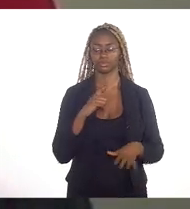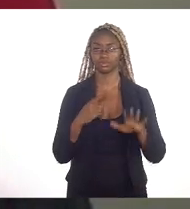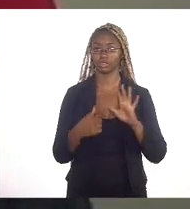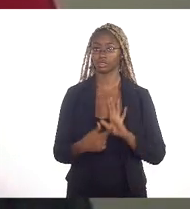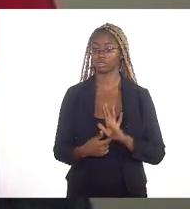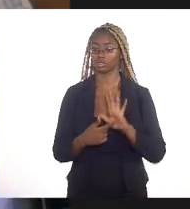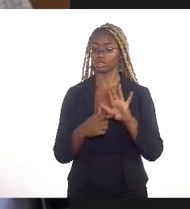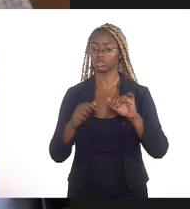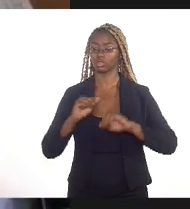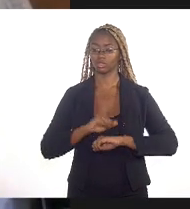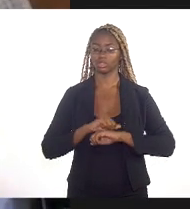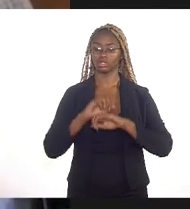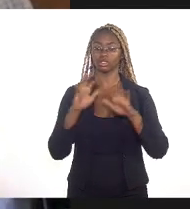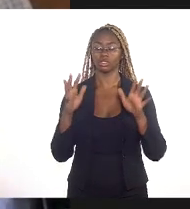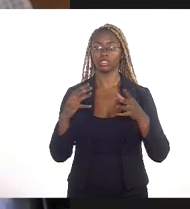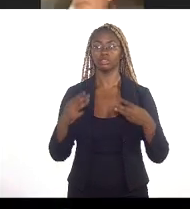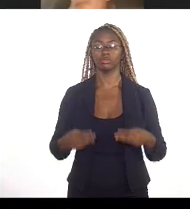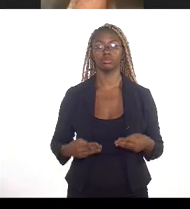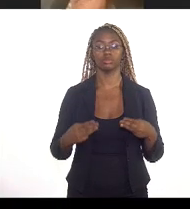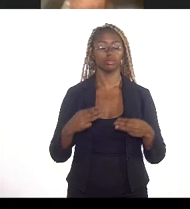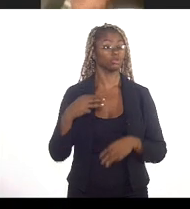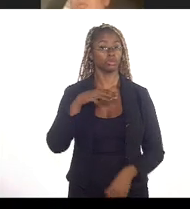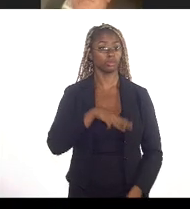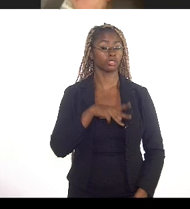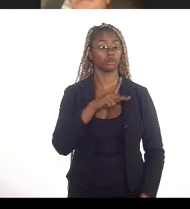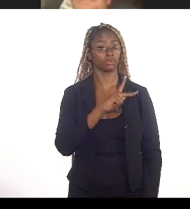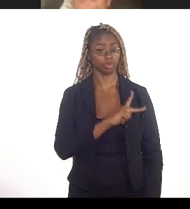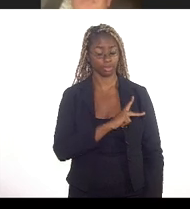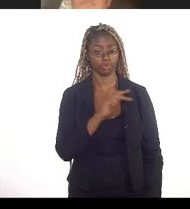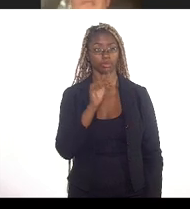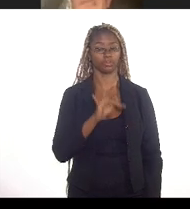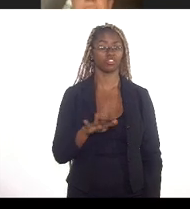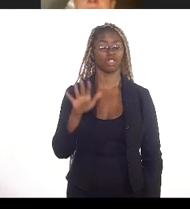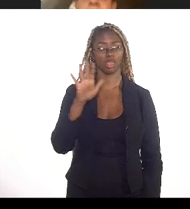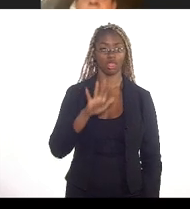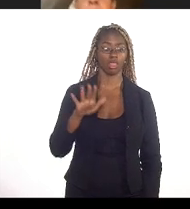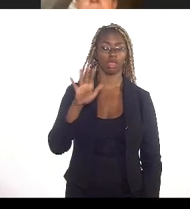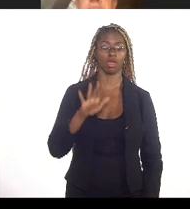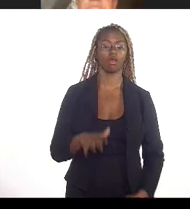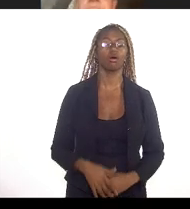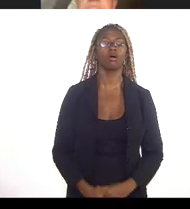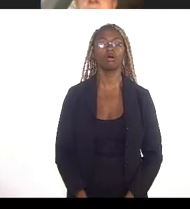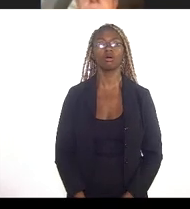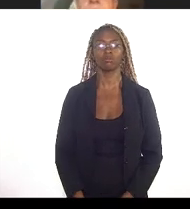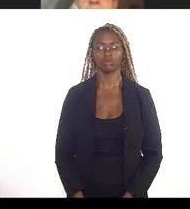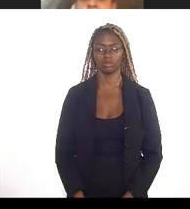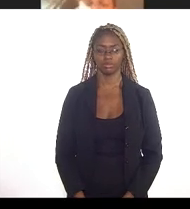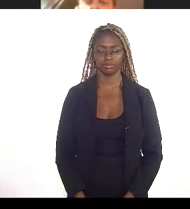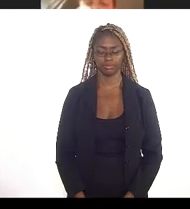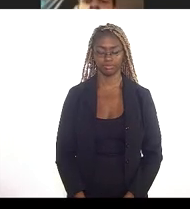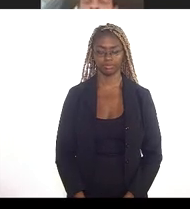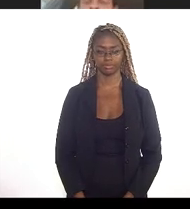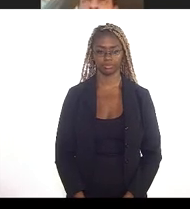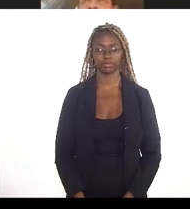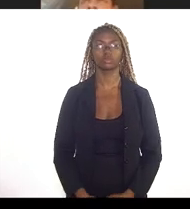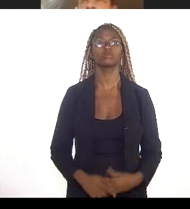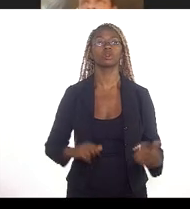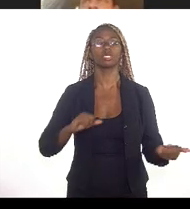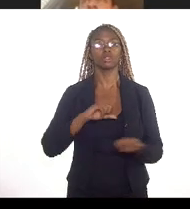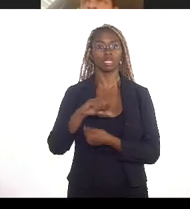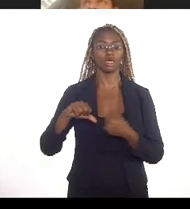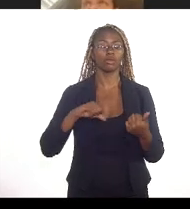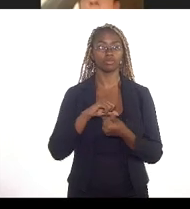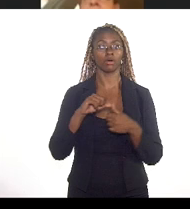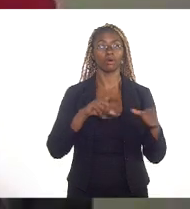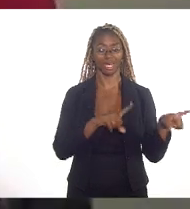por parte do Ministério Público Federal, que atua na área da reforma agrária, do